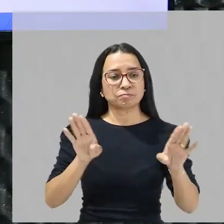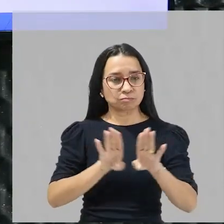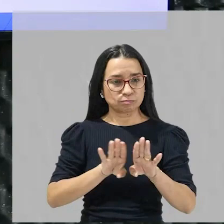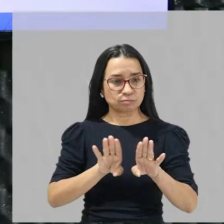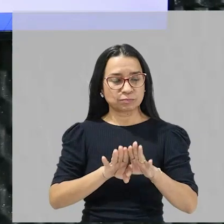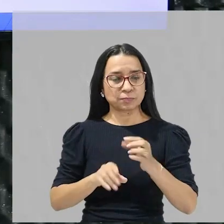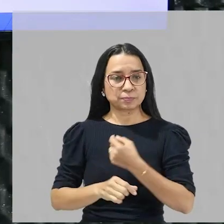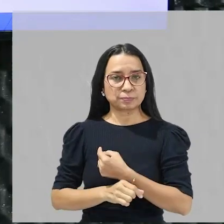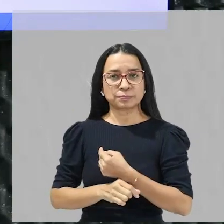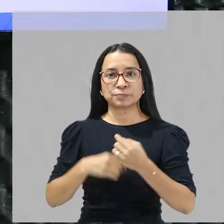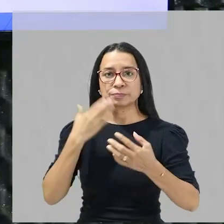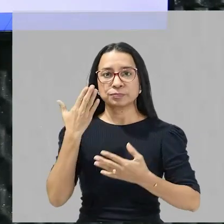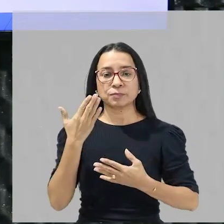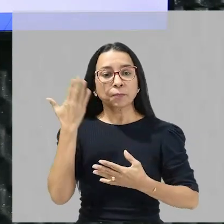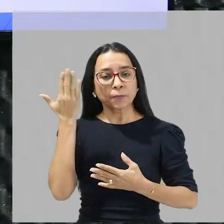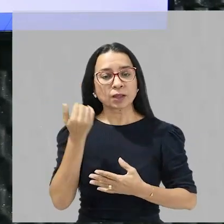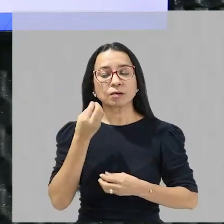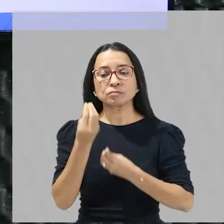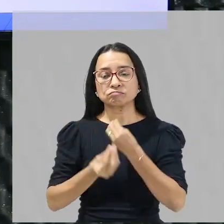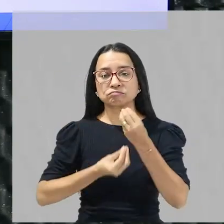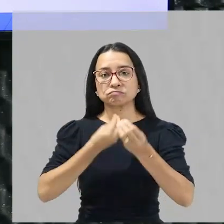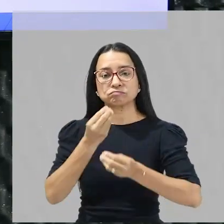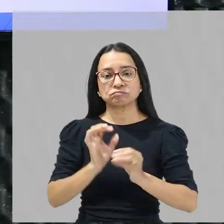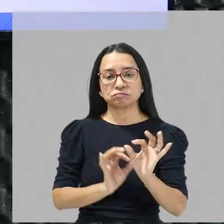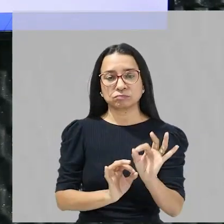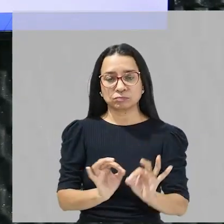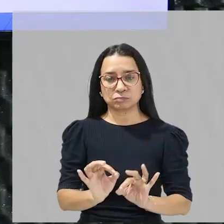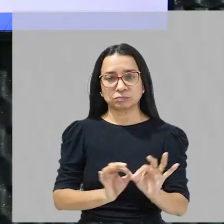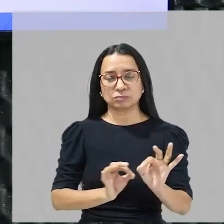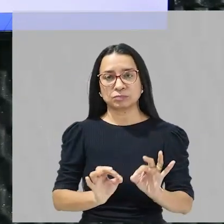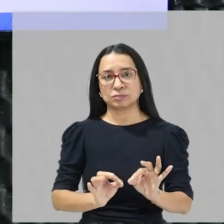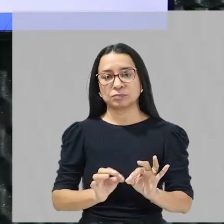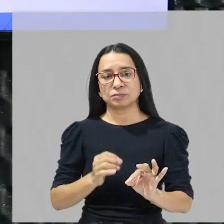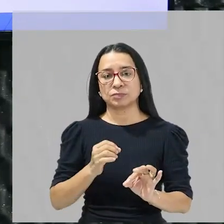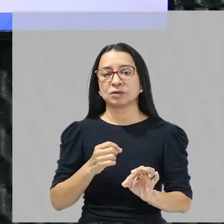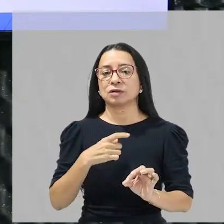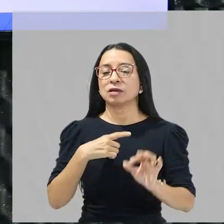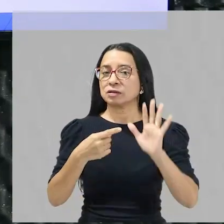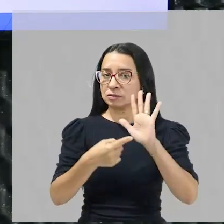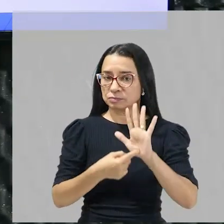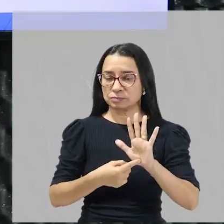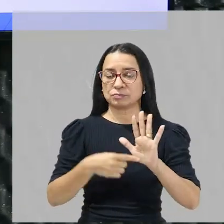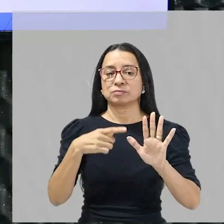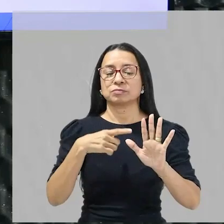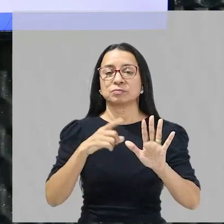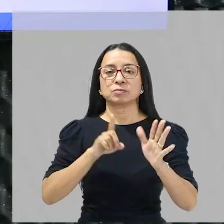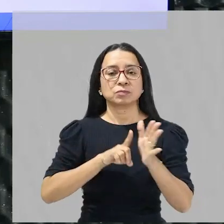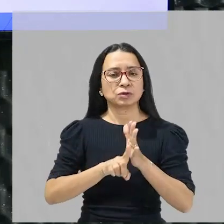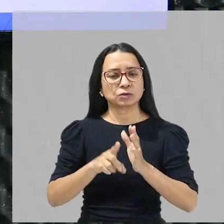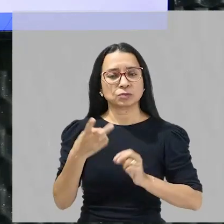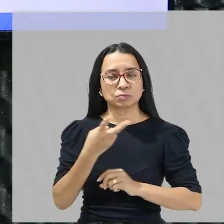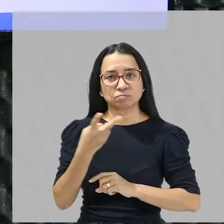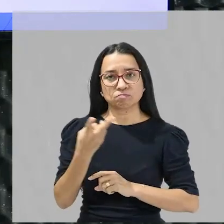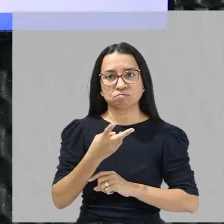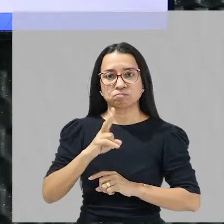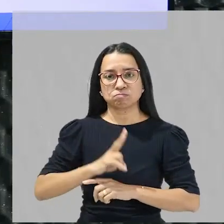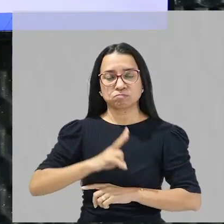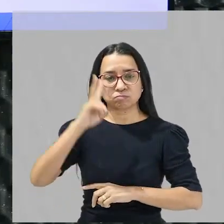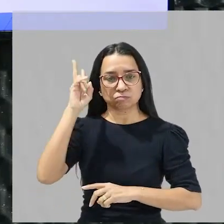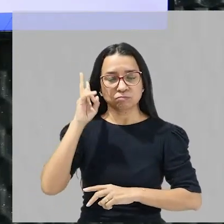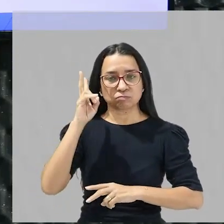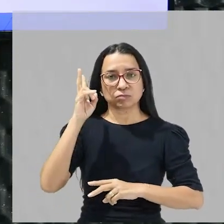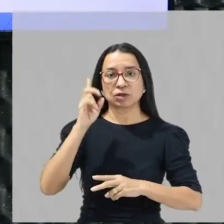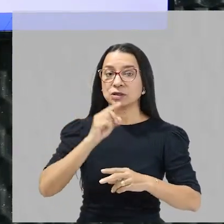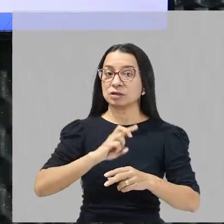já sabe como é que funciona. Aqui a gente está trazendo questões desses dois exames, tanto do PAS-UEMA quanto do Enem, essas